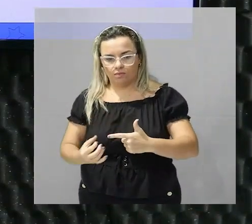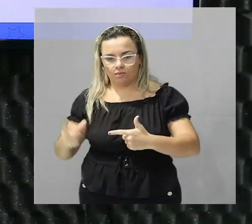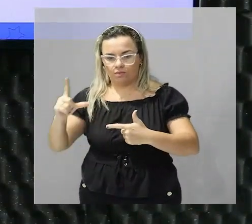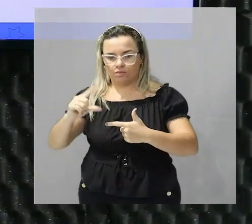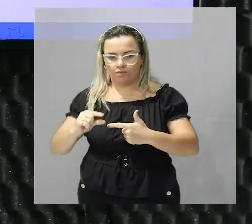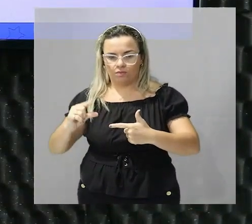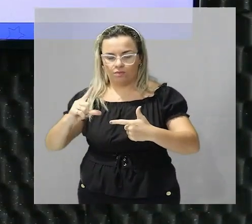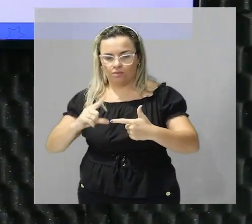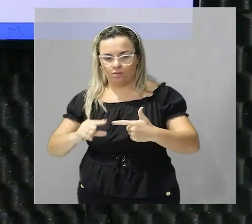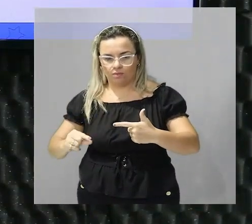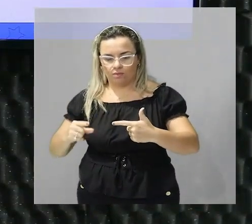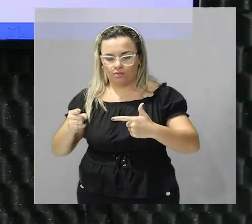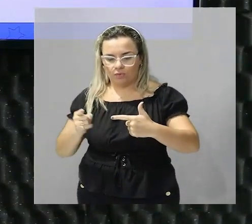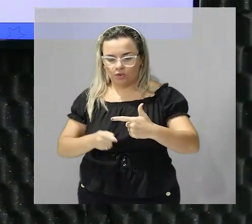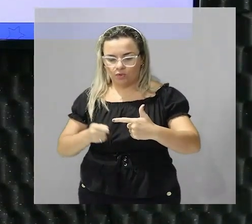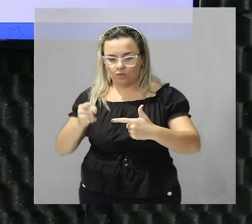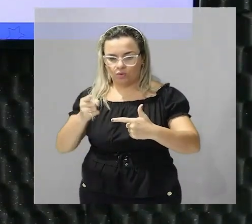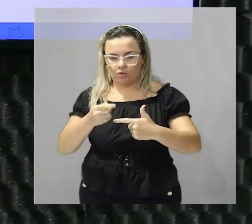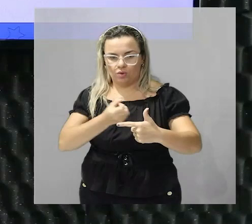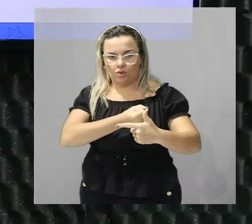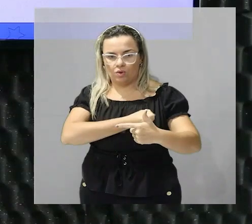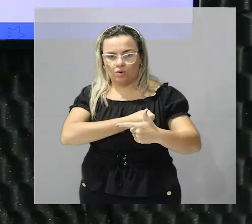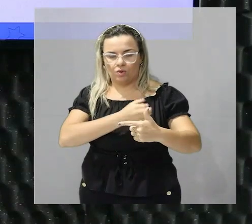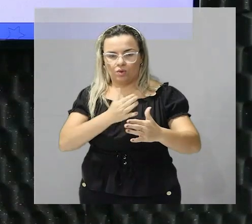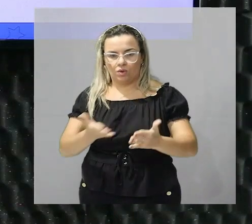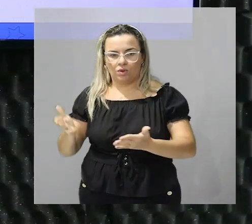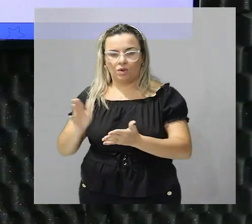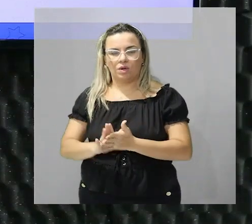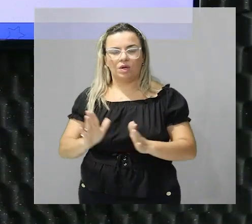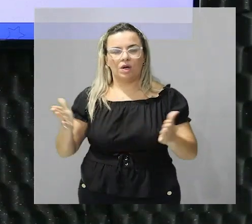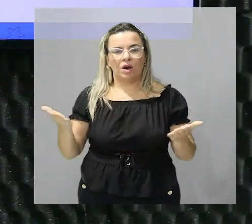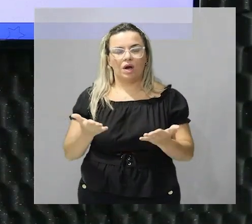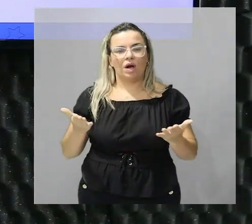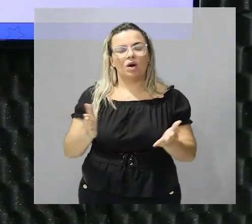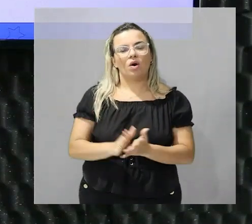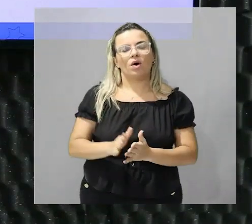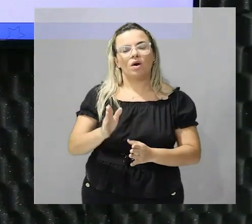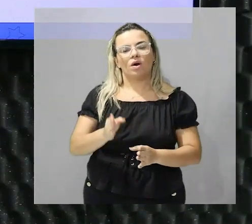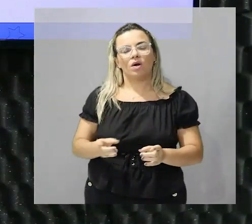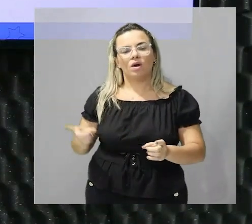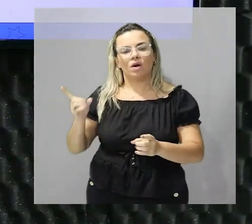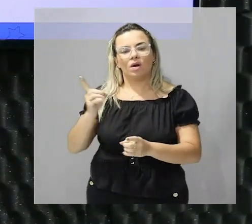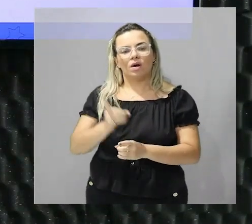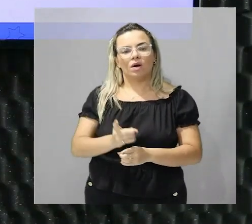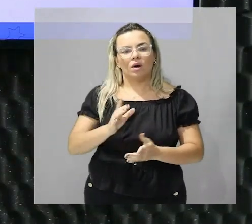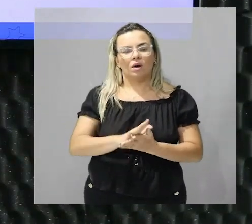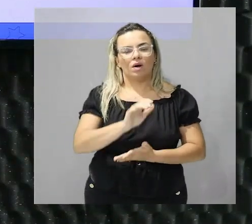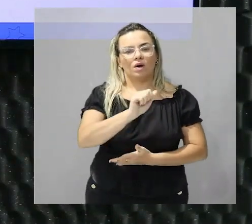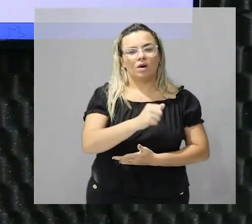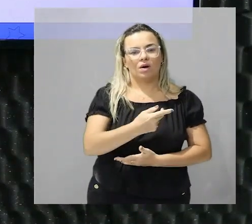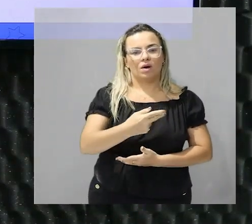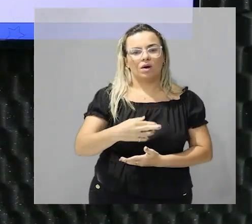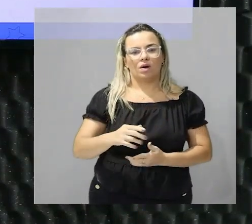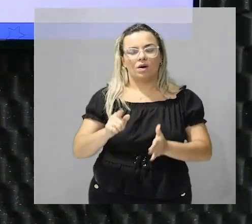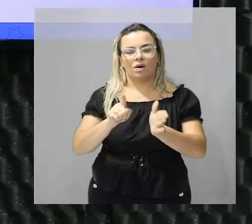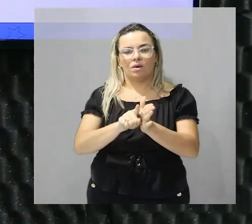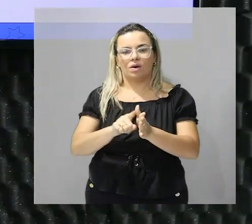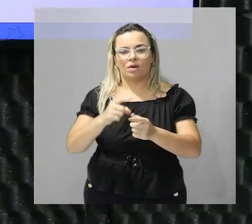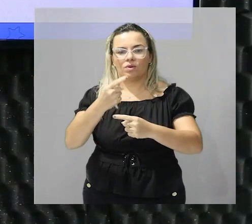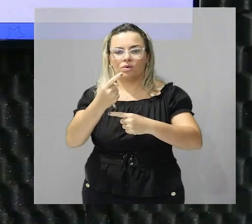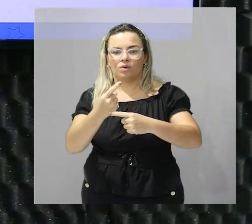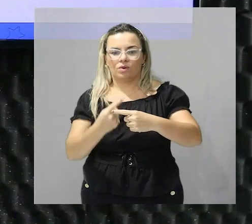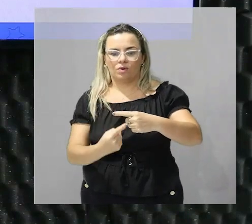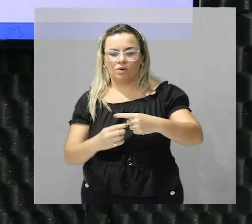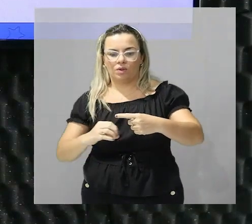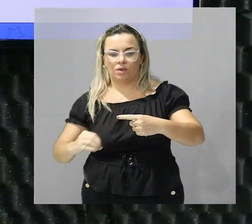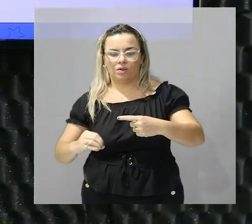cortar zeros e reduzir essa fração. Nós vamos descobrir, então, que esse A é igual a menos 1 décimo.